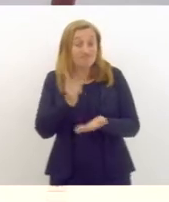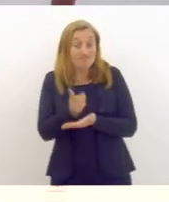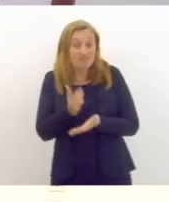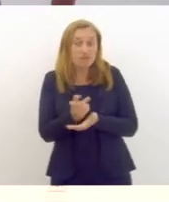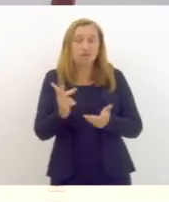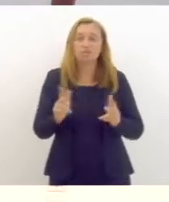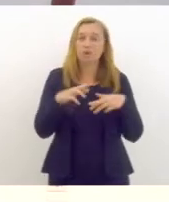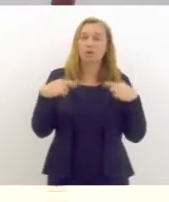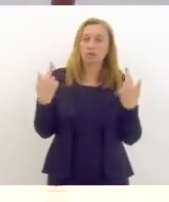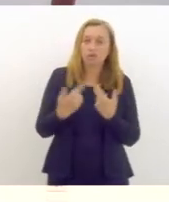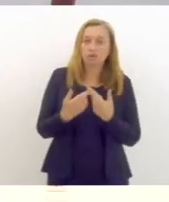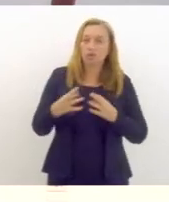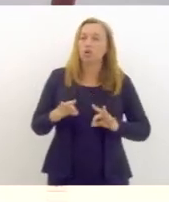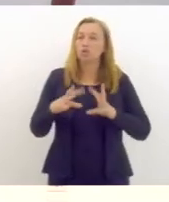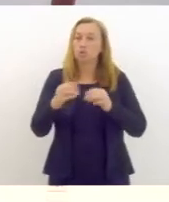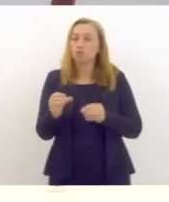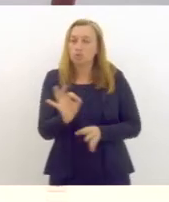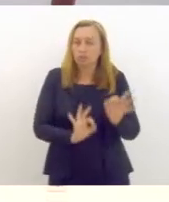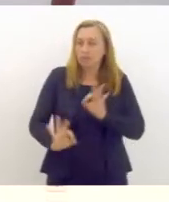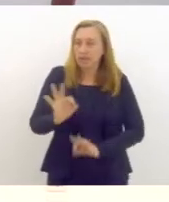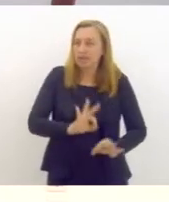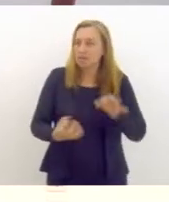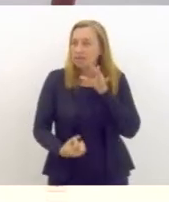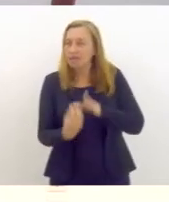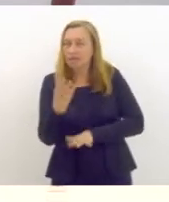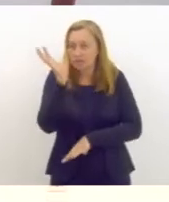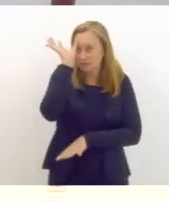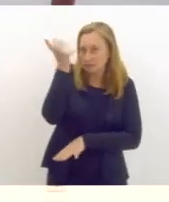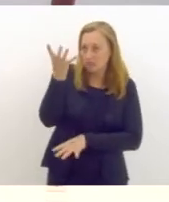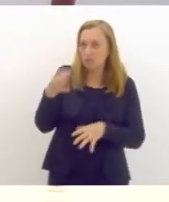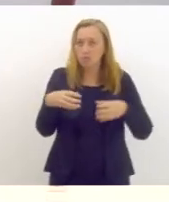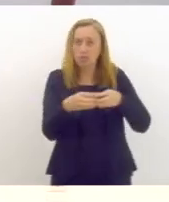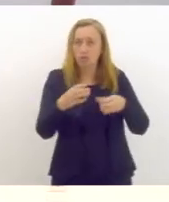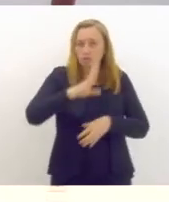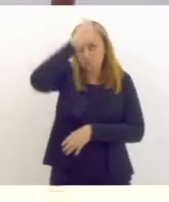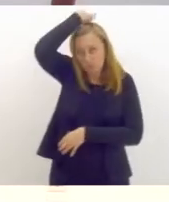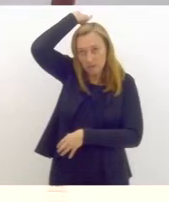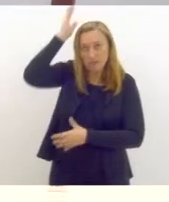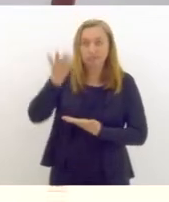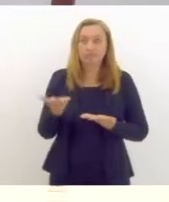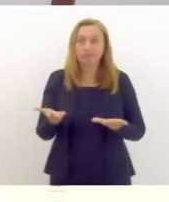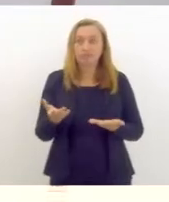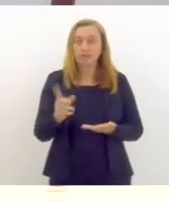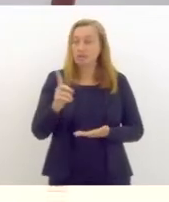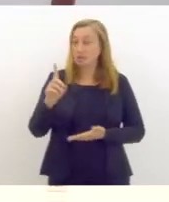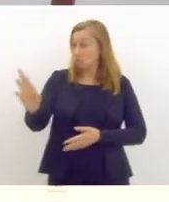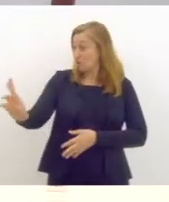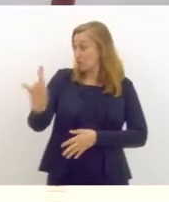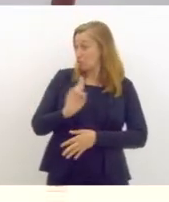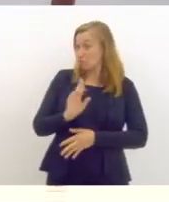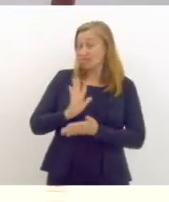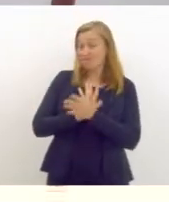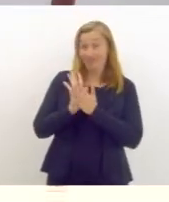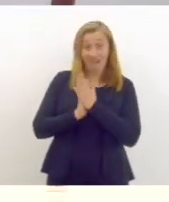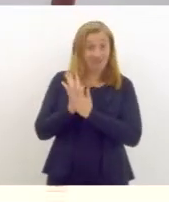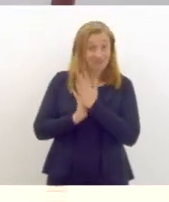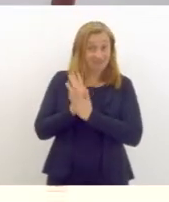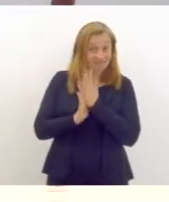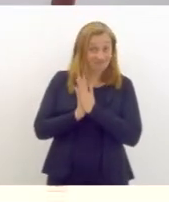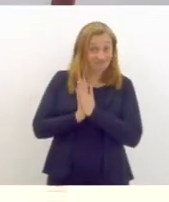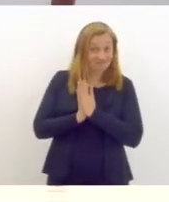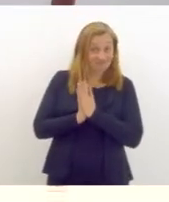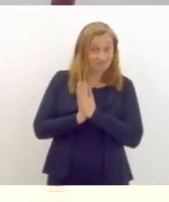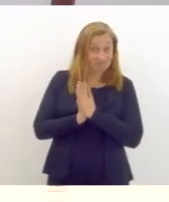faz ali todo o desenho para construir uma solução para o corpo de bombeiros ele não responde o seio Corpo de Bombeiros não responde